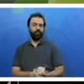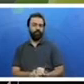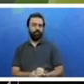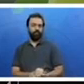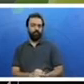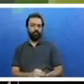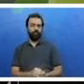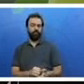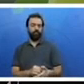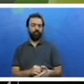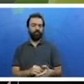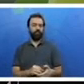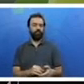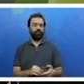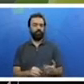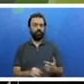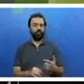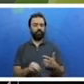R$